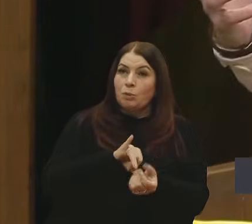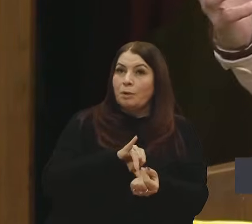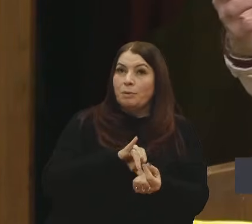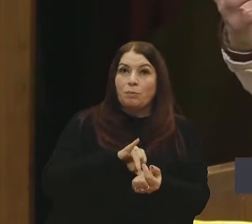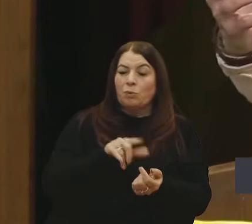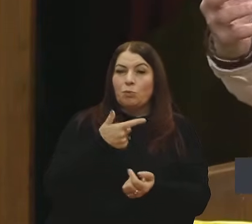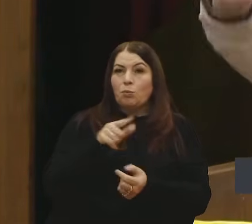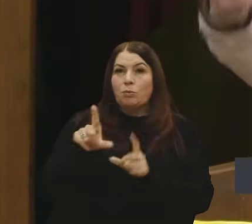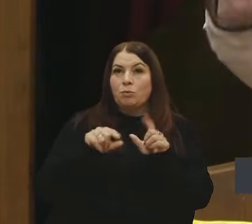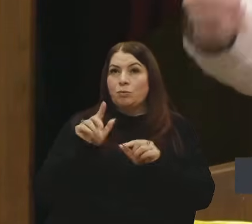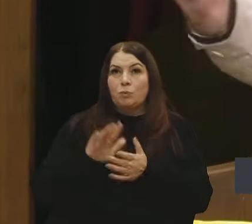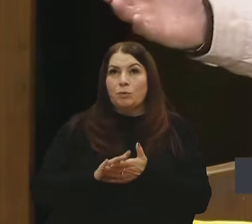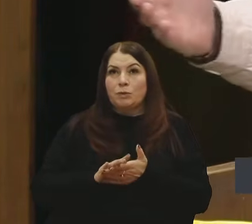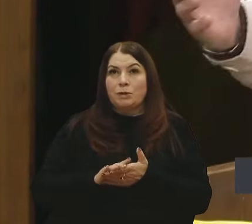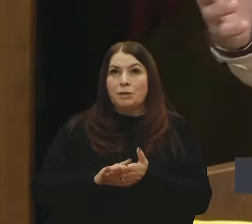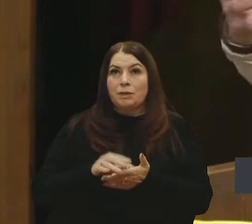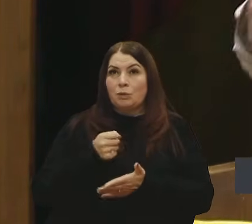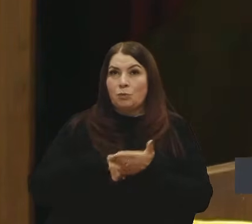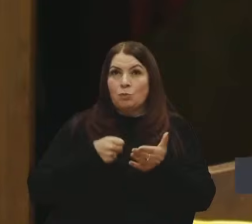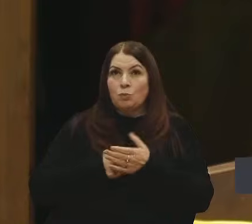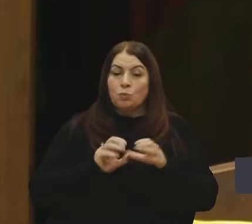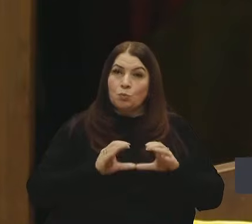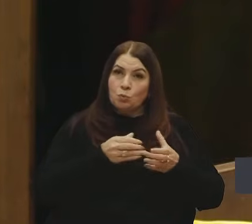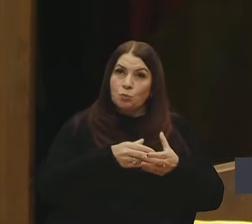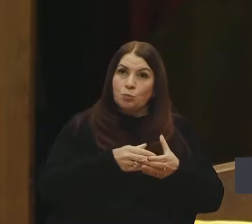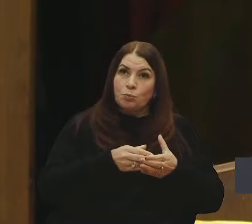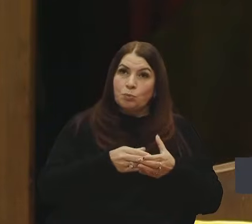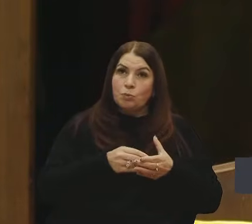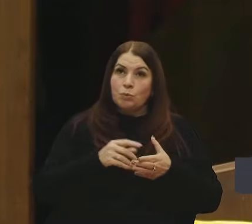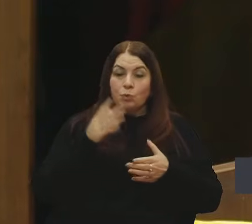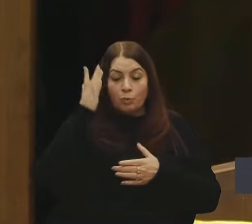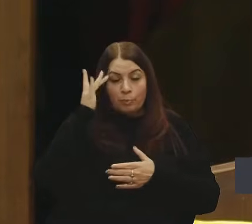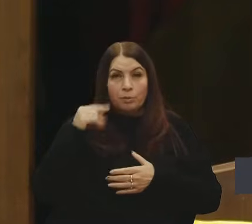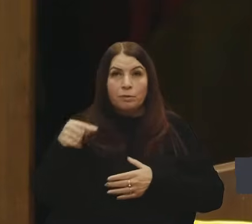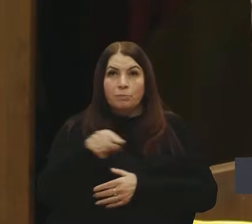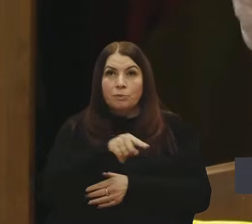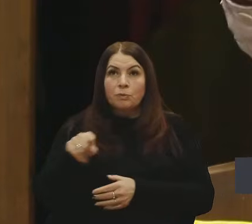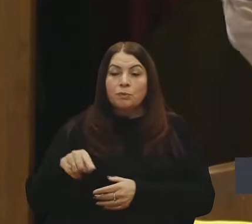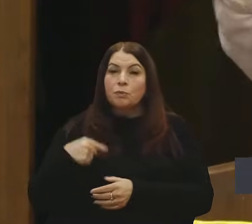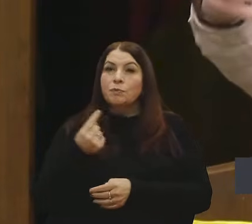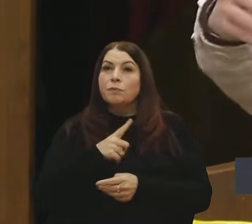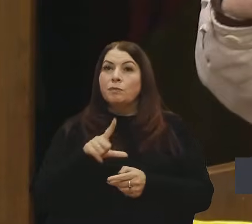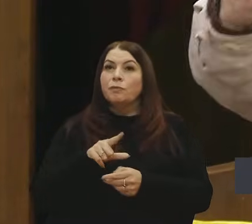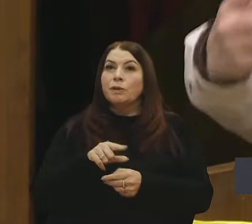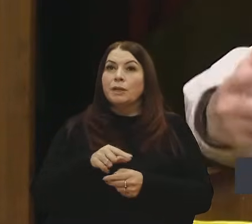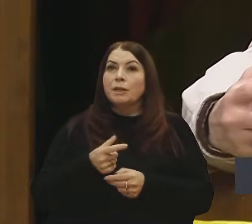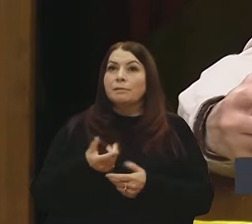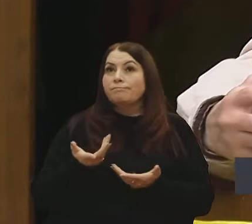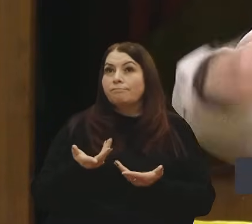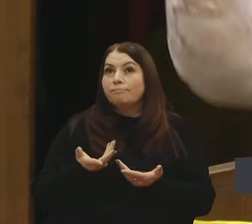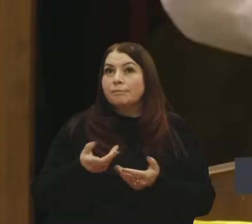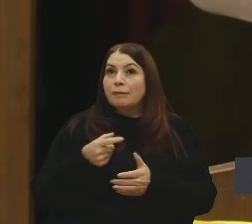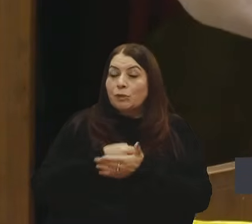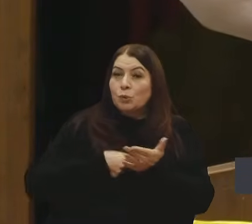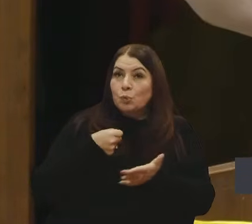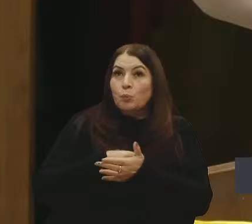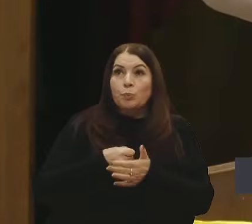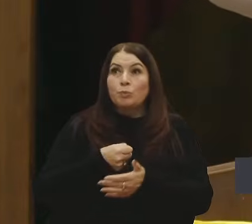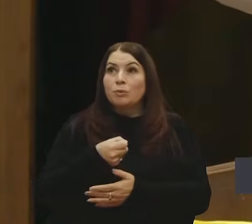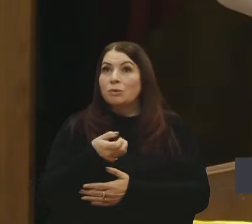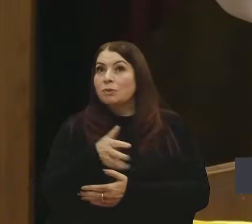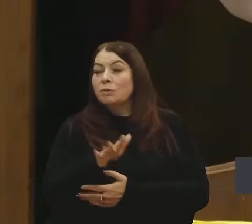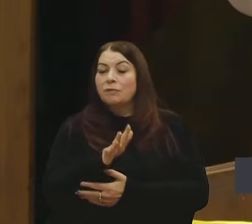outra alternativa. É luta de classes. Ou nós compreendemos isso, ou nós vamos ficar fadados a fazer luta que